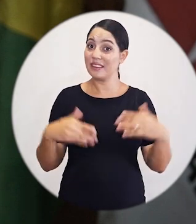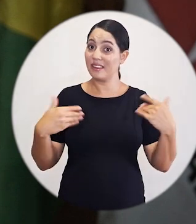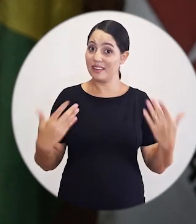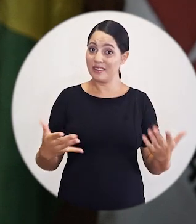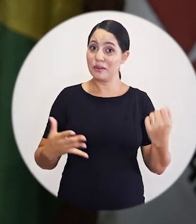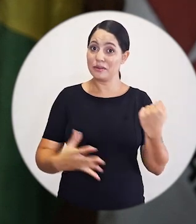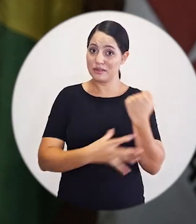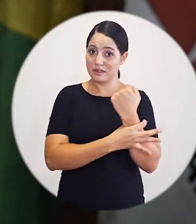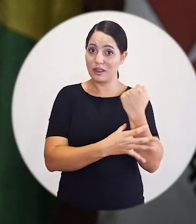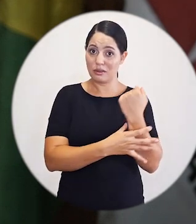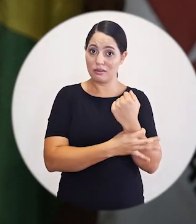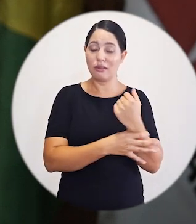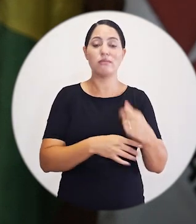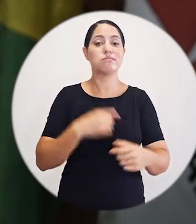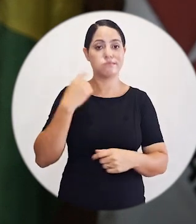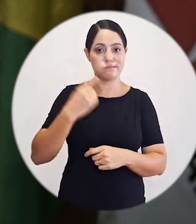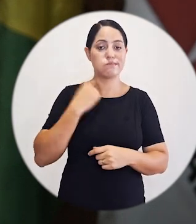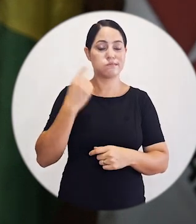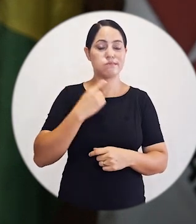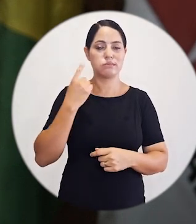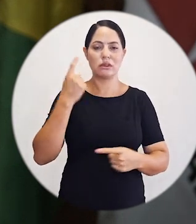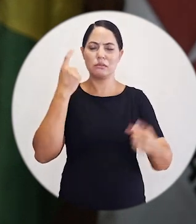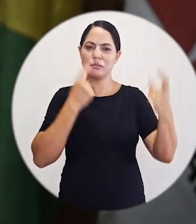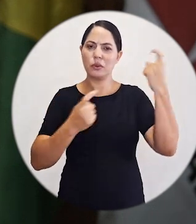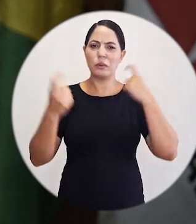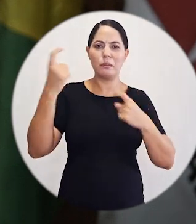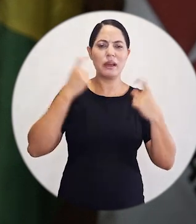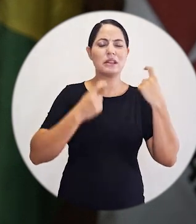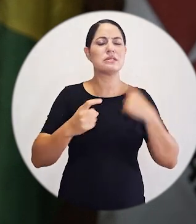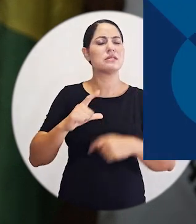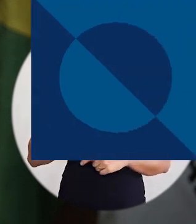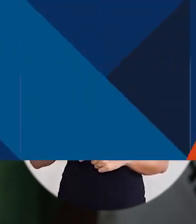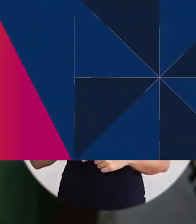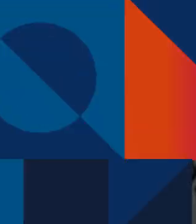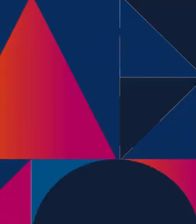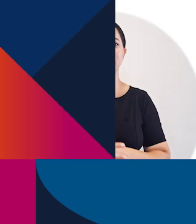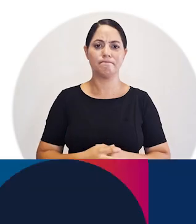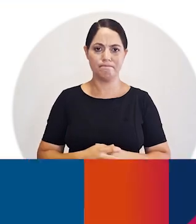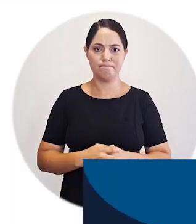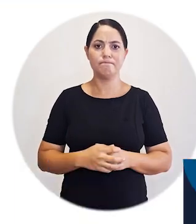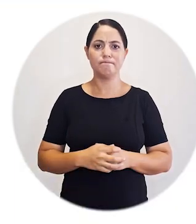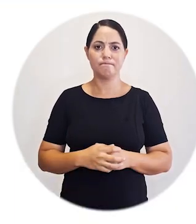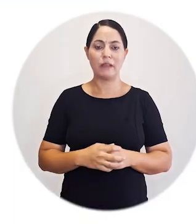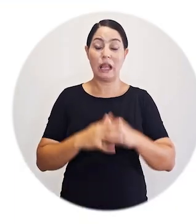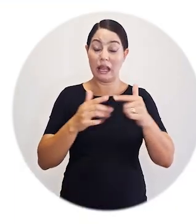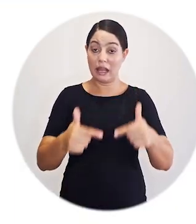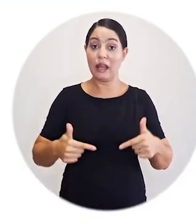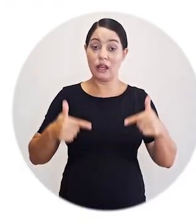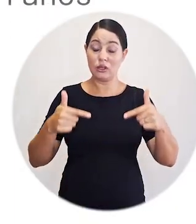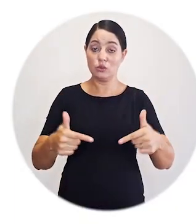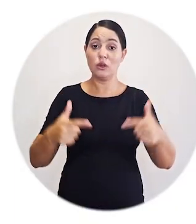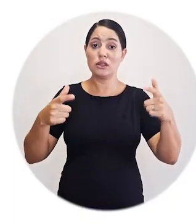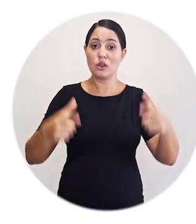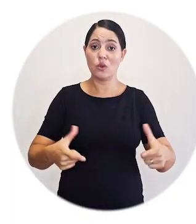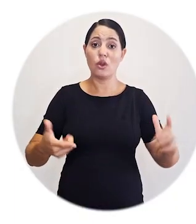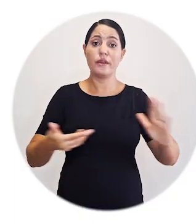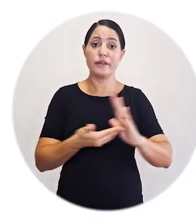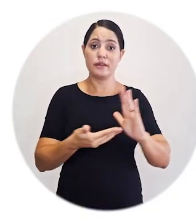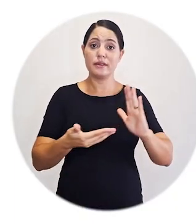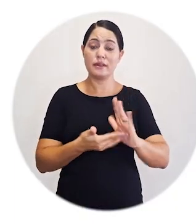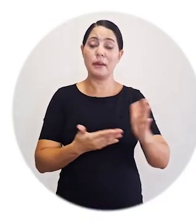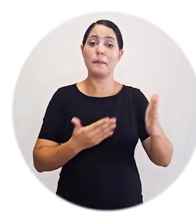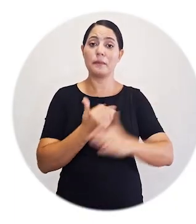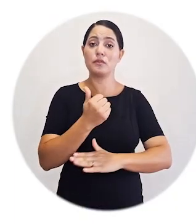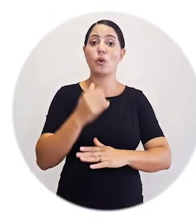da advocacia também estão entre as principais preocupações da entidade. Fruto dessa atuação foi a aprovação pela Câmara